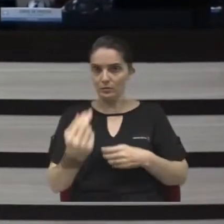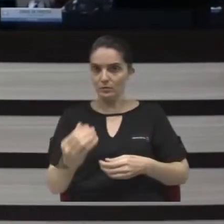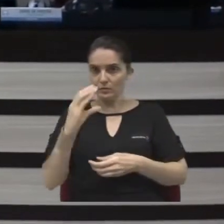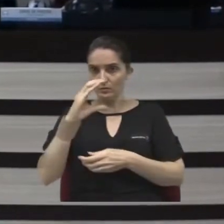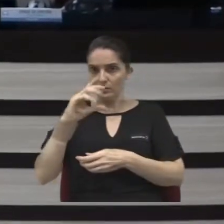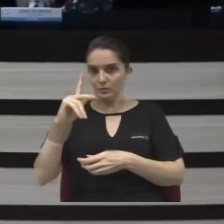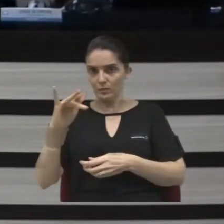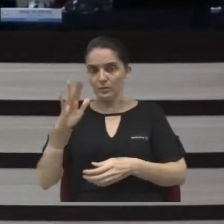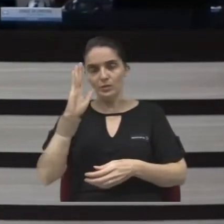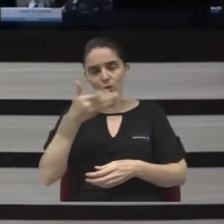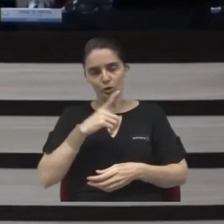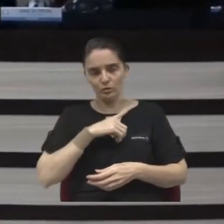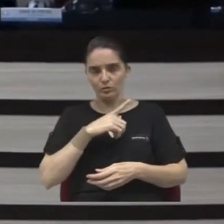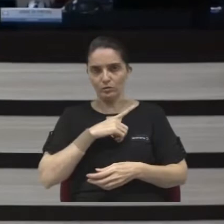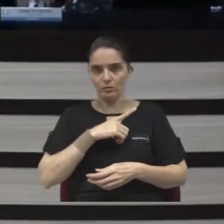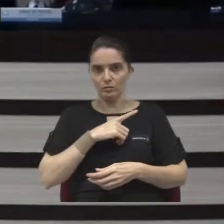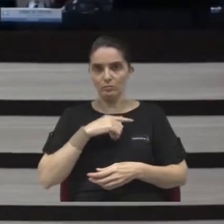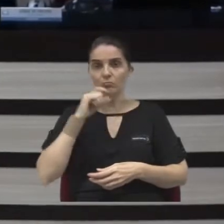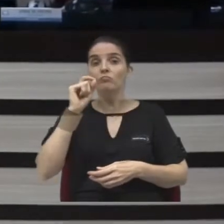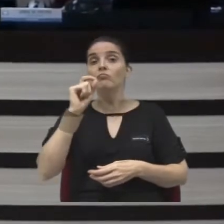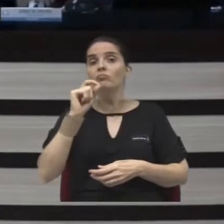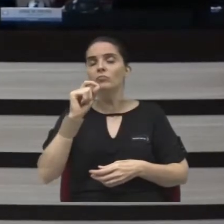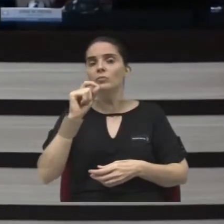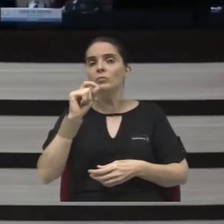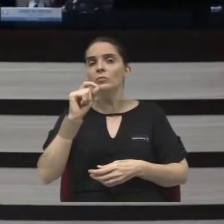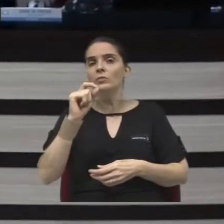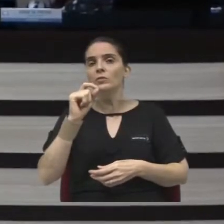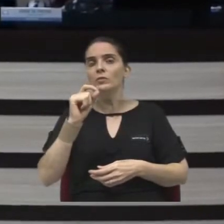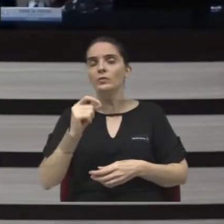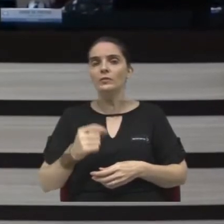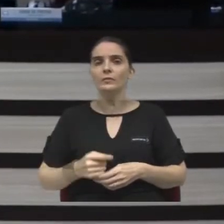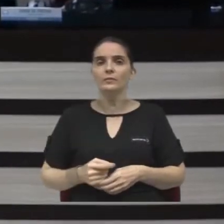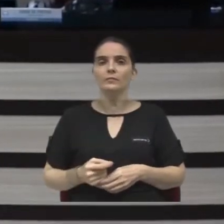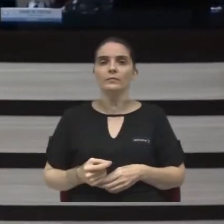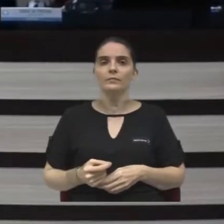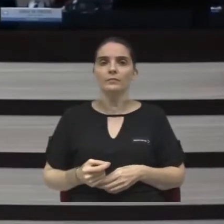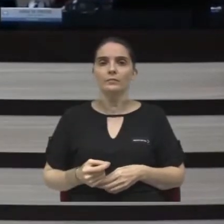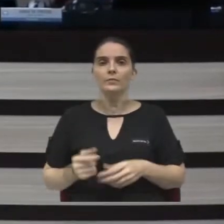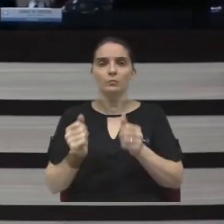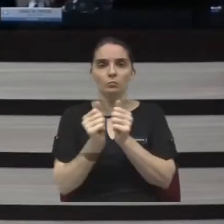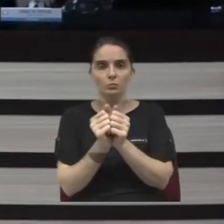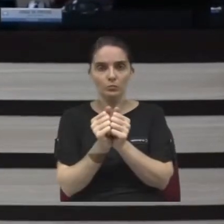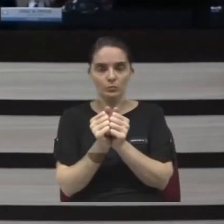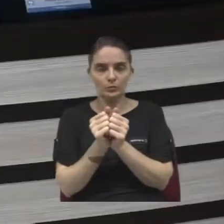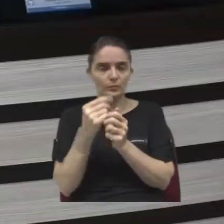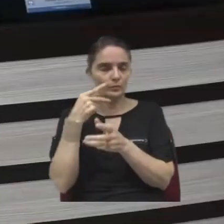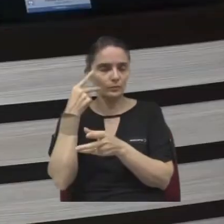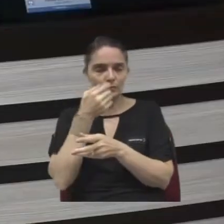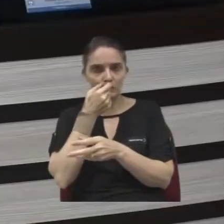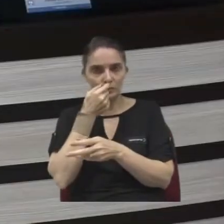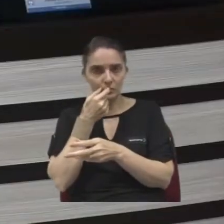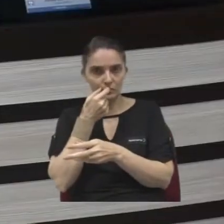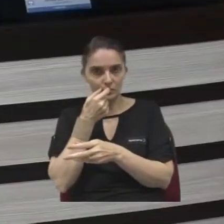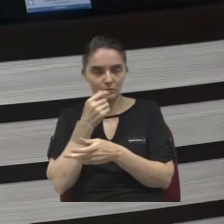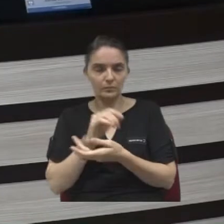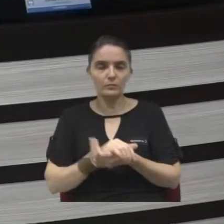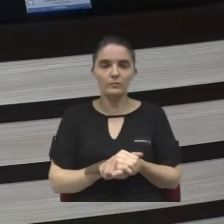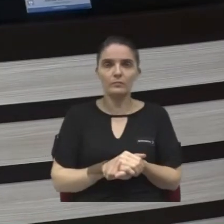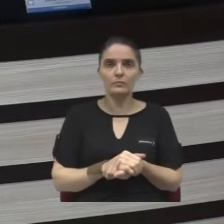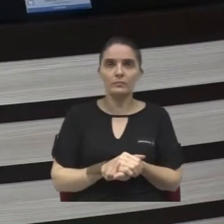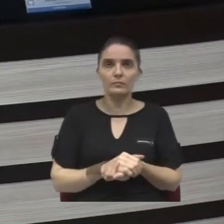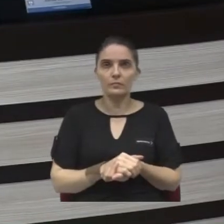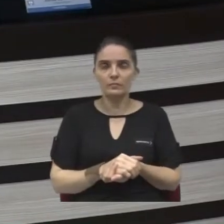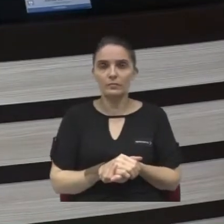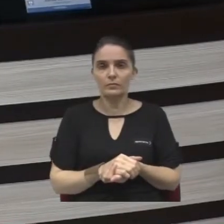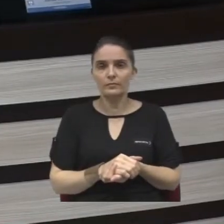casa, o que foi proposta pelo vereador Estevão Nogueira, qual seja o transporte público, não fugindo